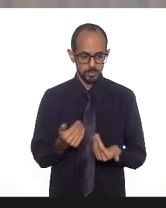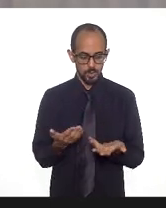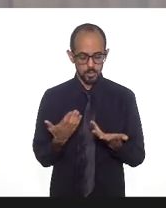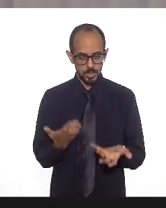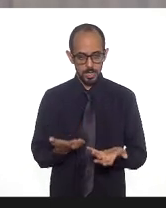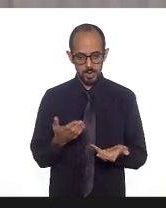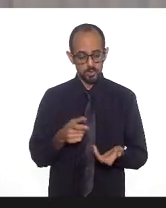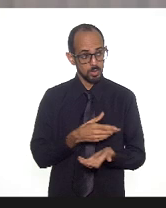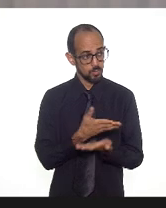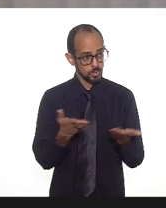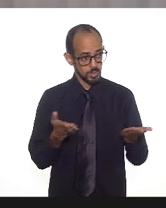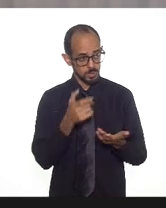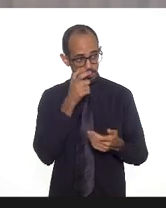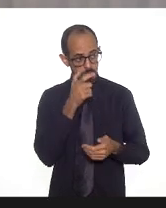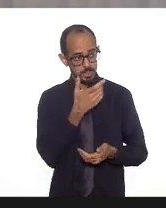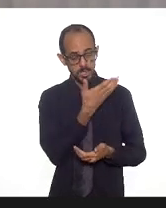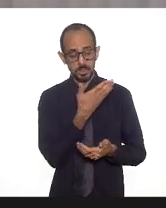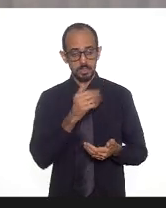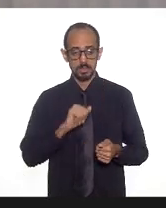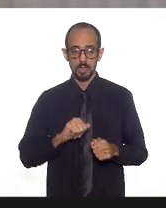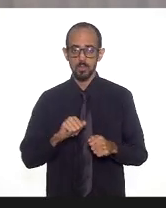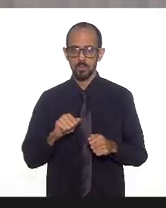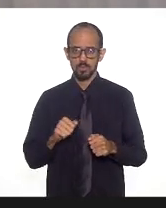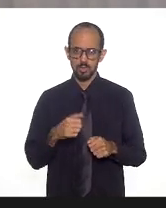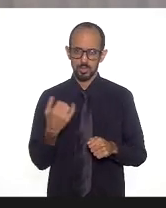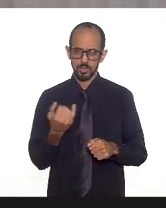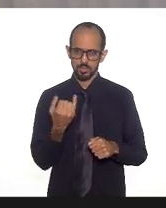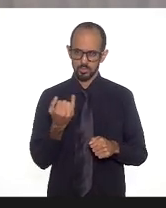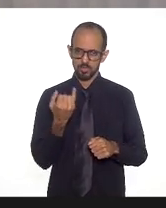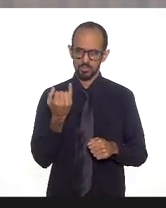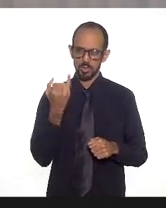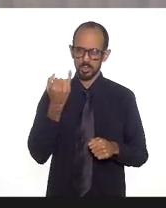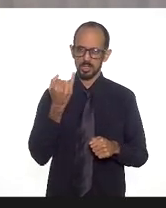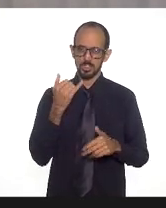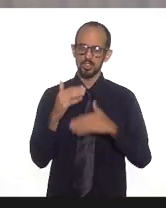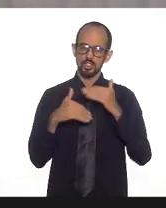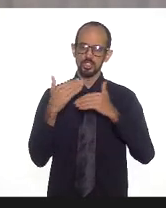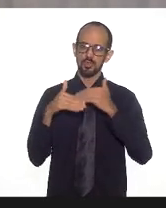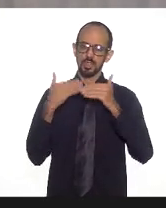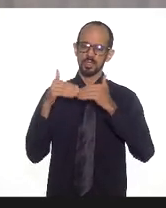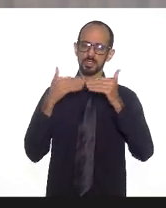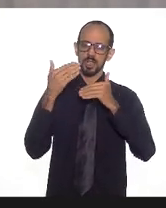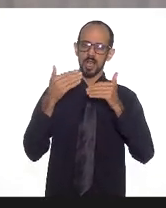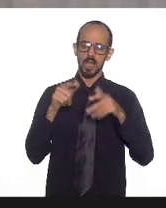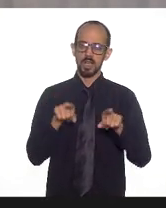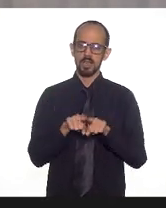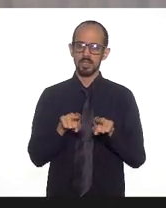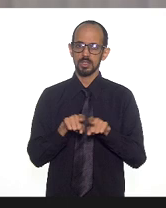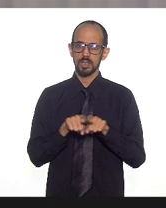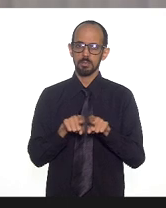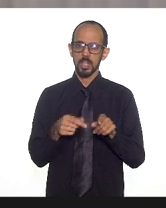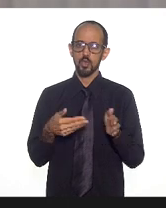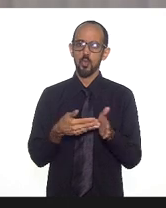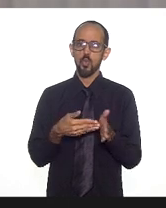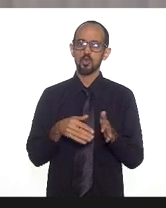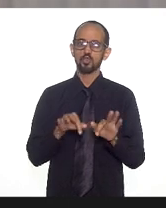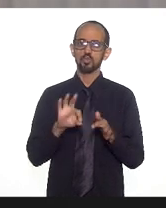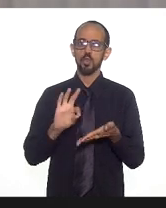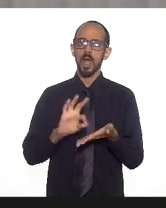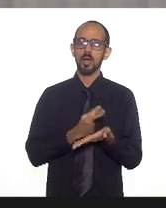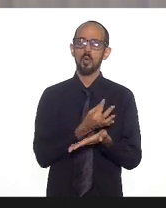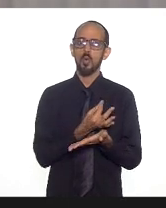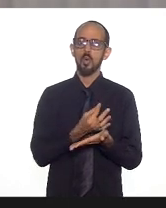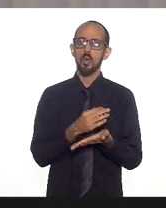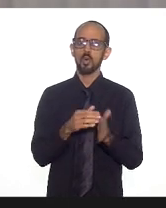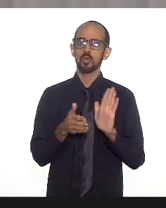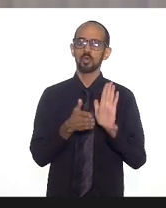em relação a esse ponto. É importante avançarmos, é importante colocar aqui que no último acordo que tínhamos, se